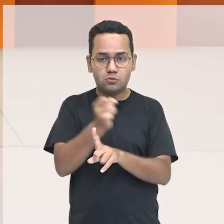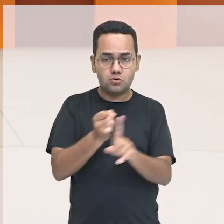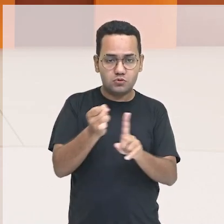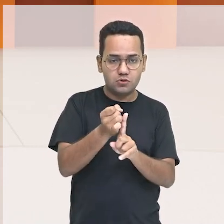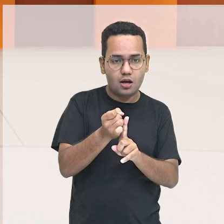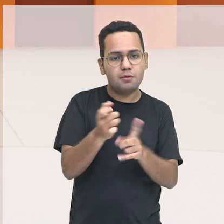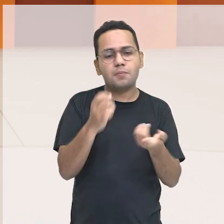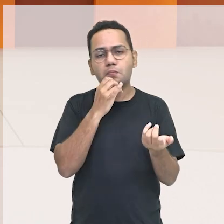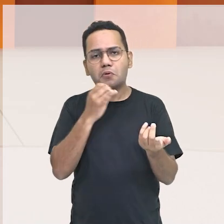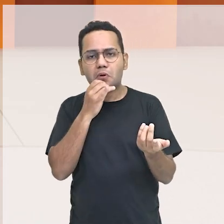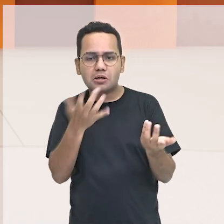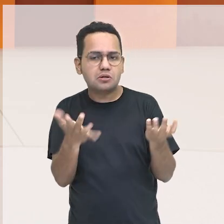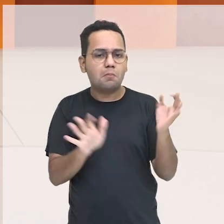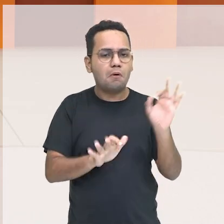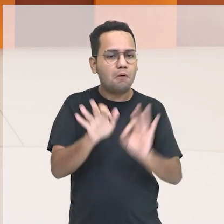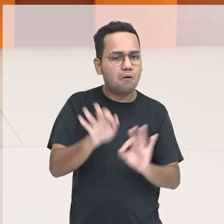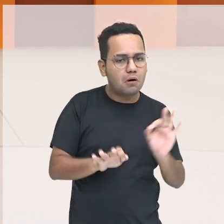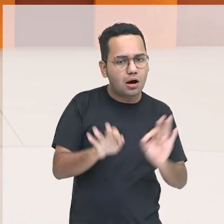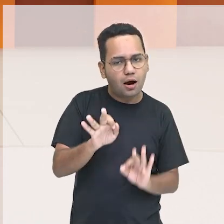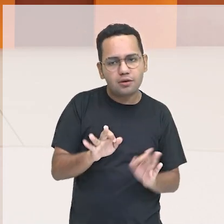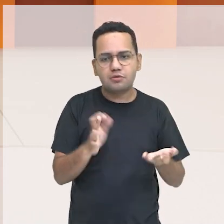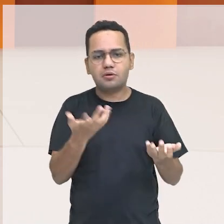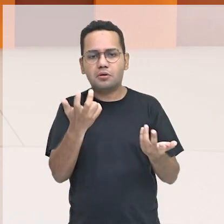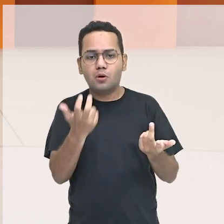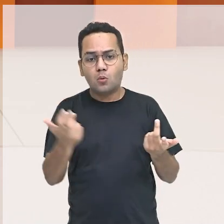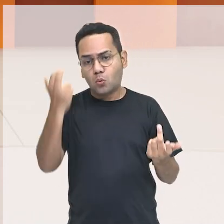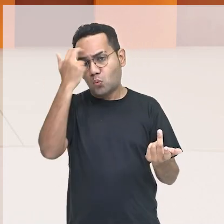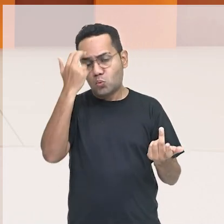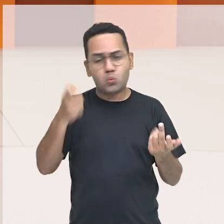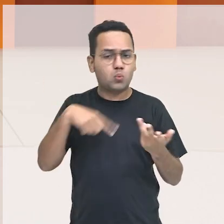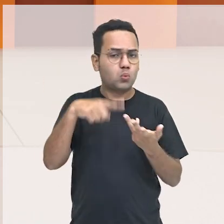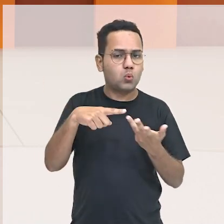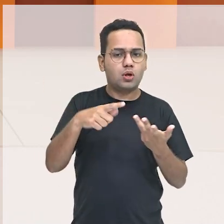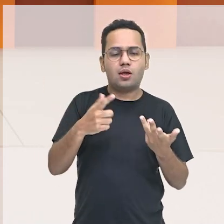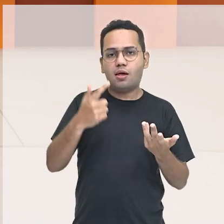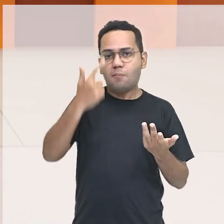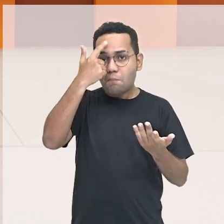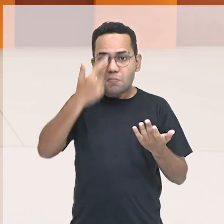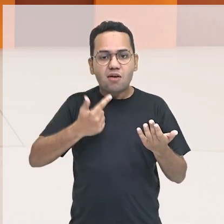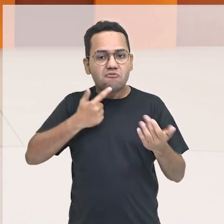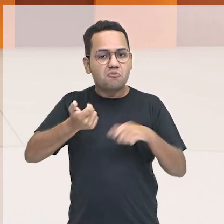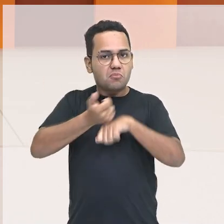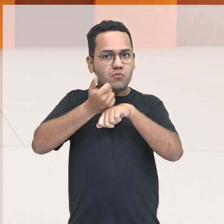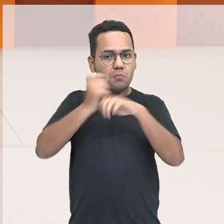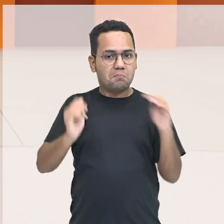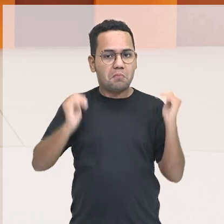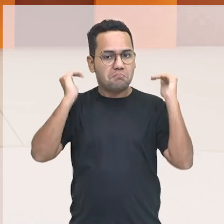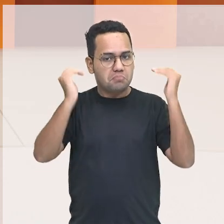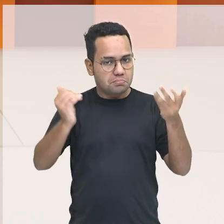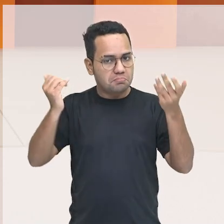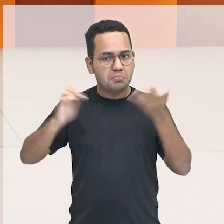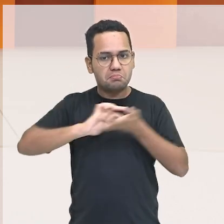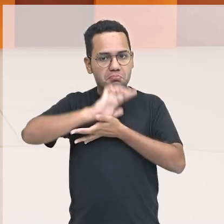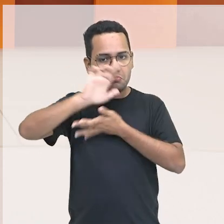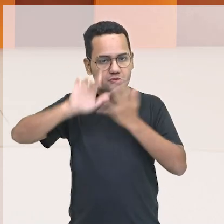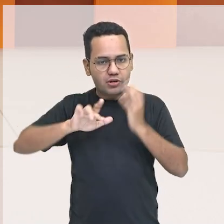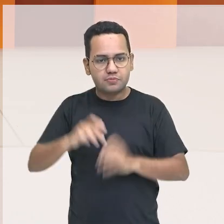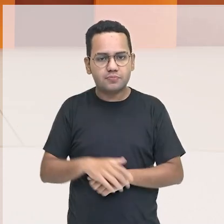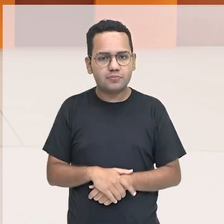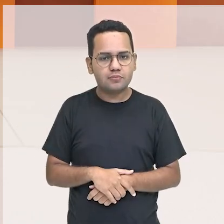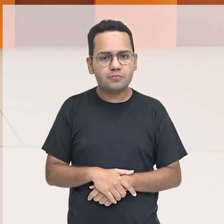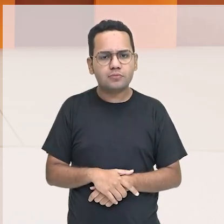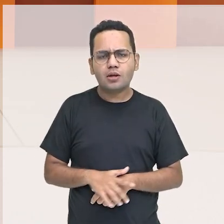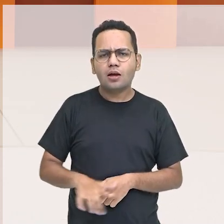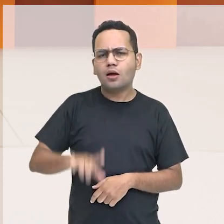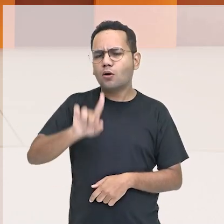culturais, status, atos, instituições, que têm como objetivo conduzir o conjunto das